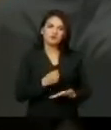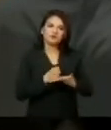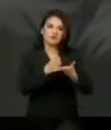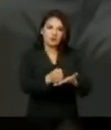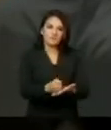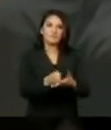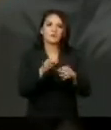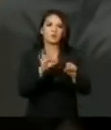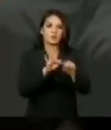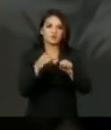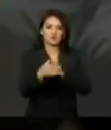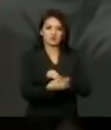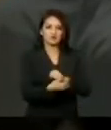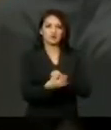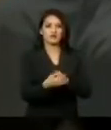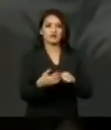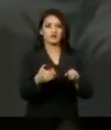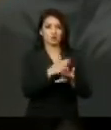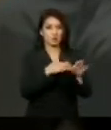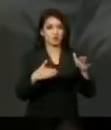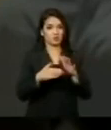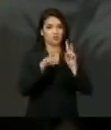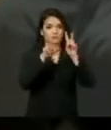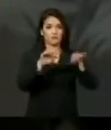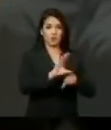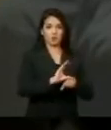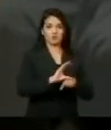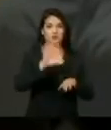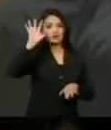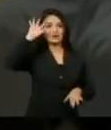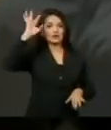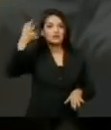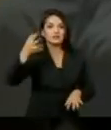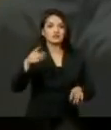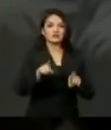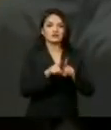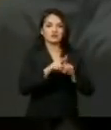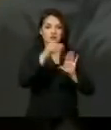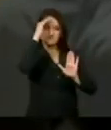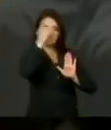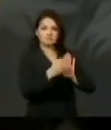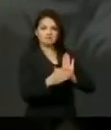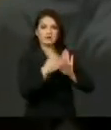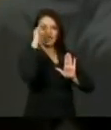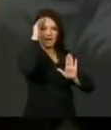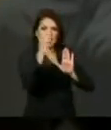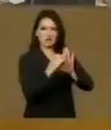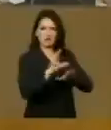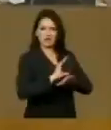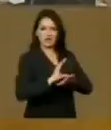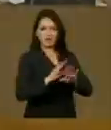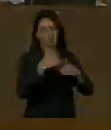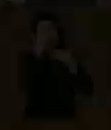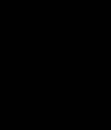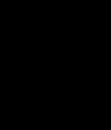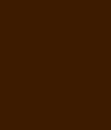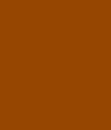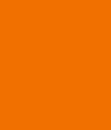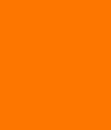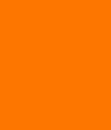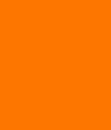supremo tribunal federal que as questões funcionais sejam decididas de acordo com a atividade profissional no nosso texto maior legado que ele